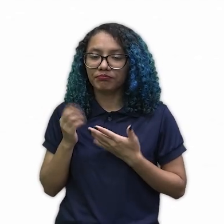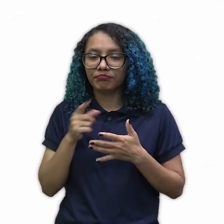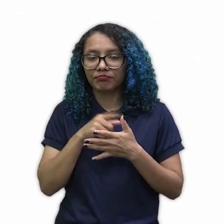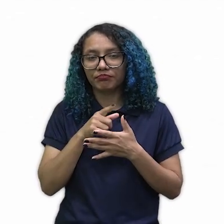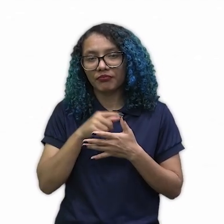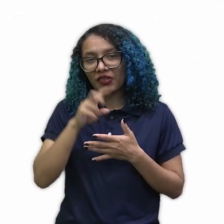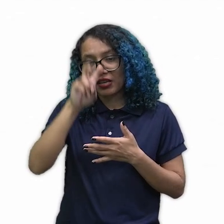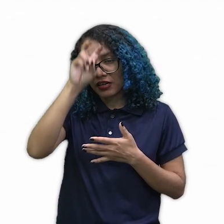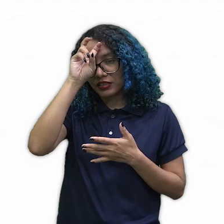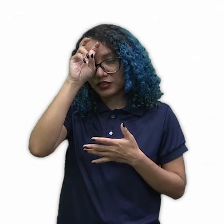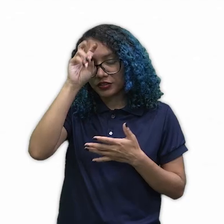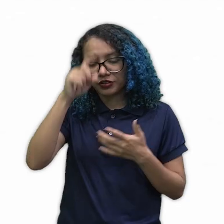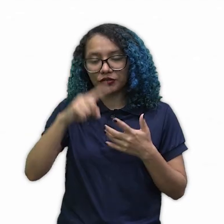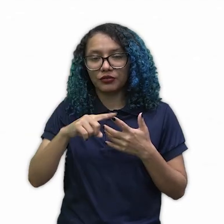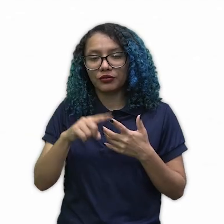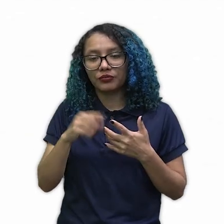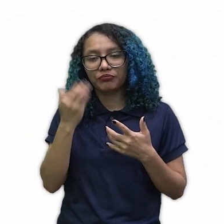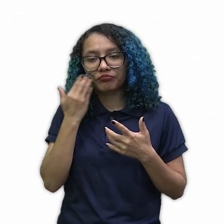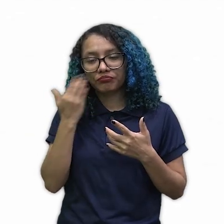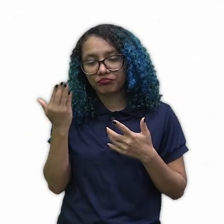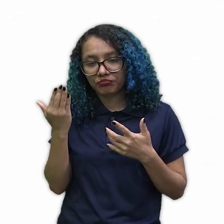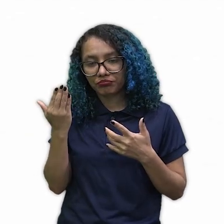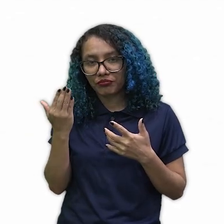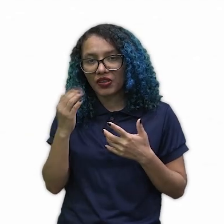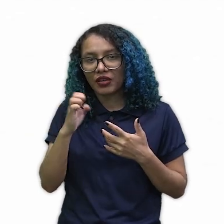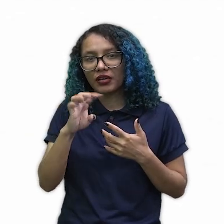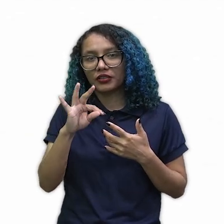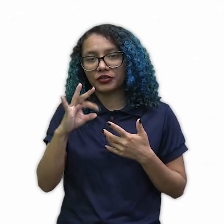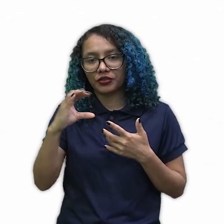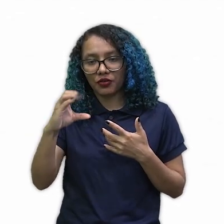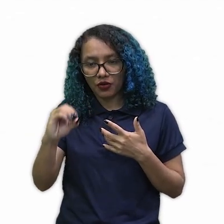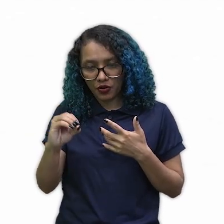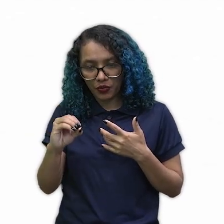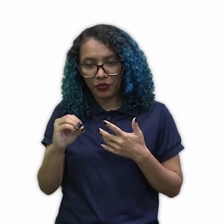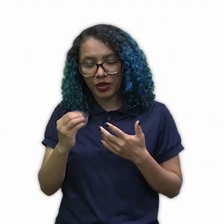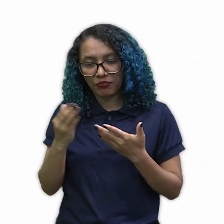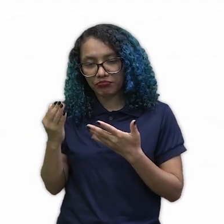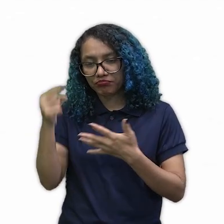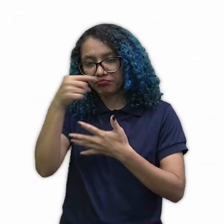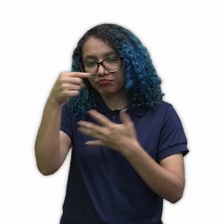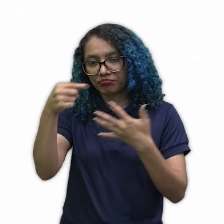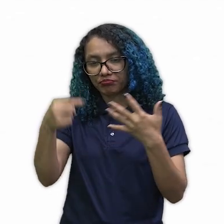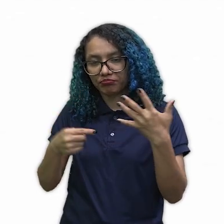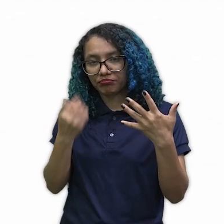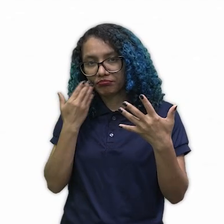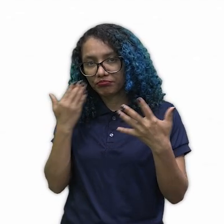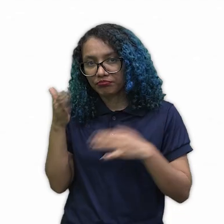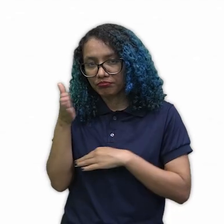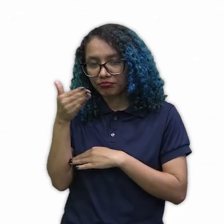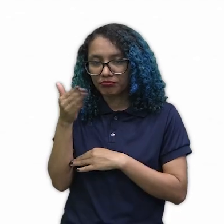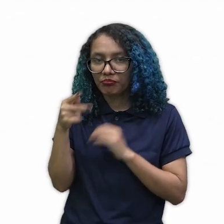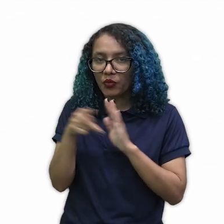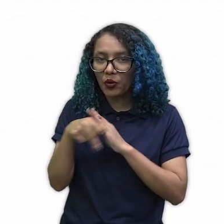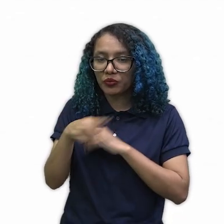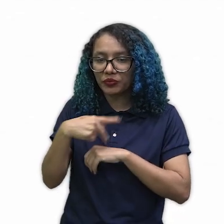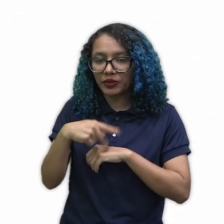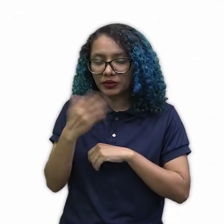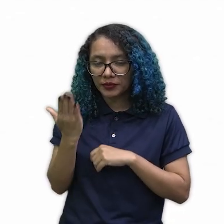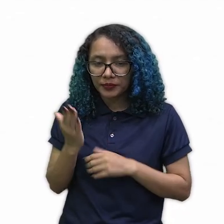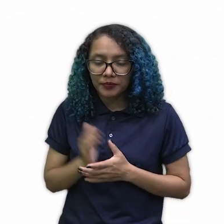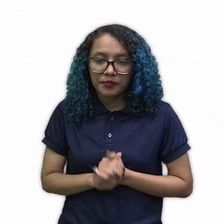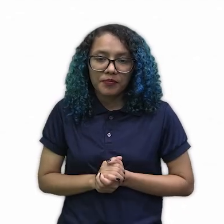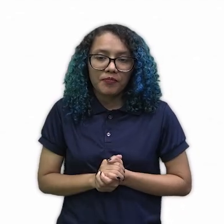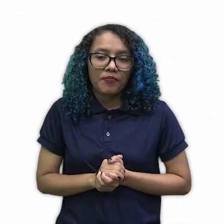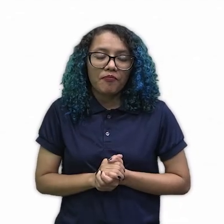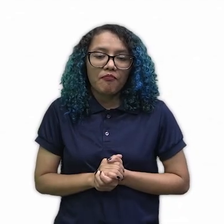a Etiópia, o Irã, a Arábia Saudita e os Emirados Árabes, tá? Por quê? Porque